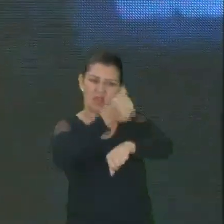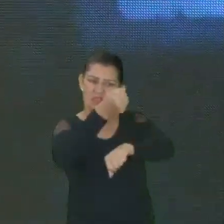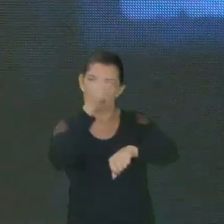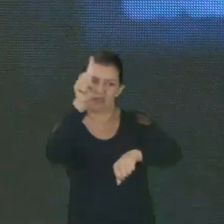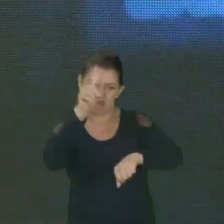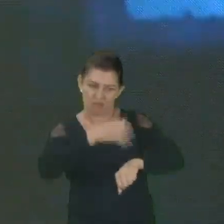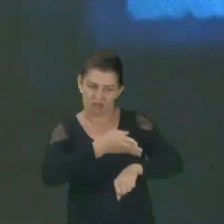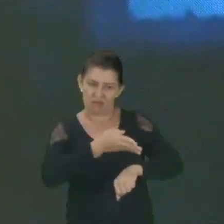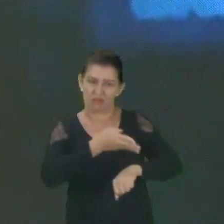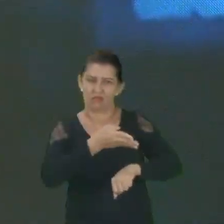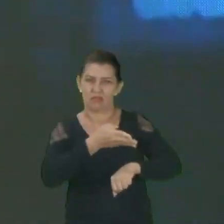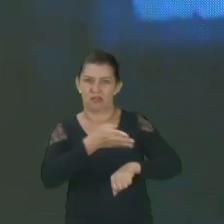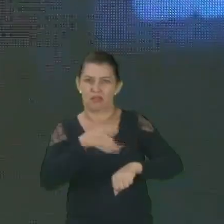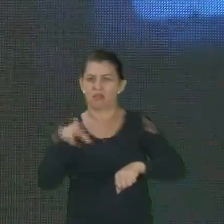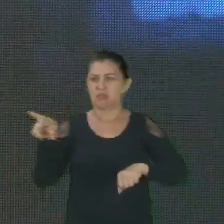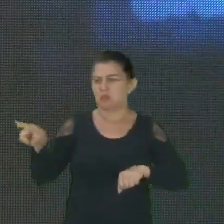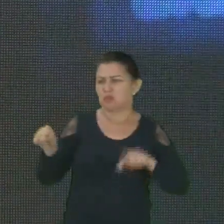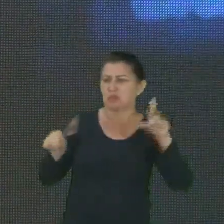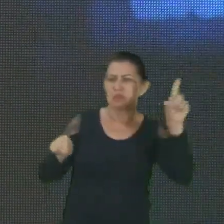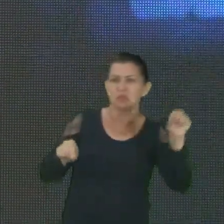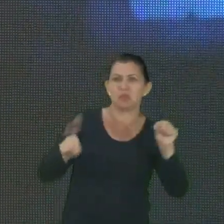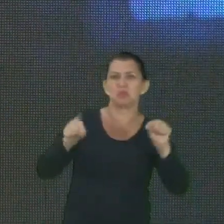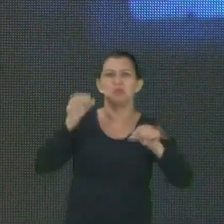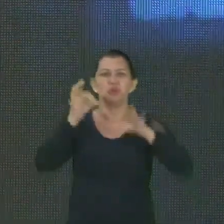Não seja uma pessoa julgadora.